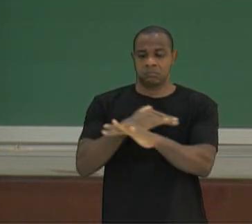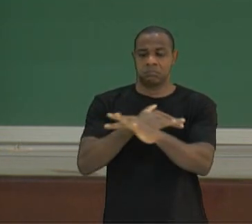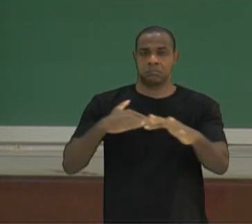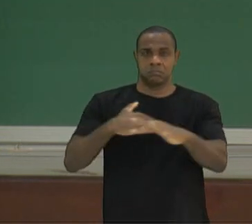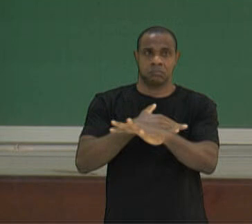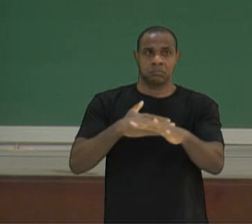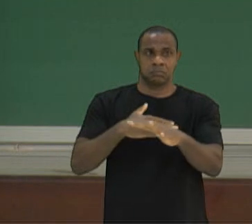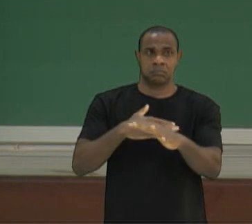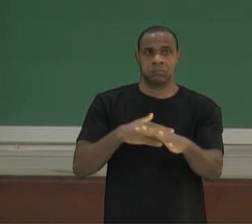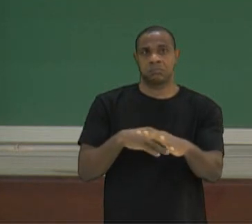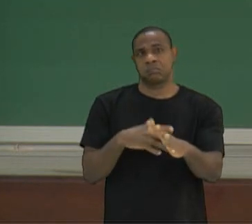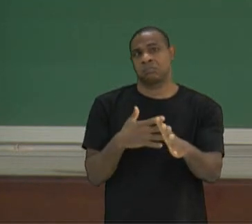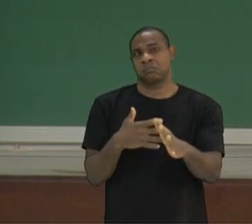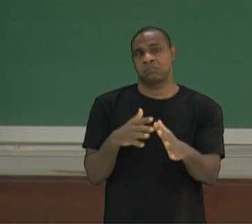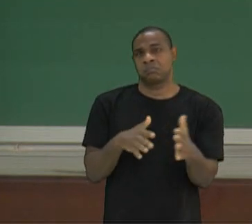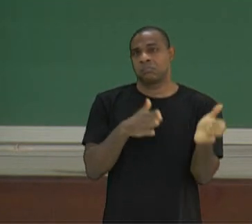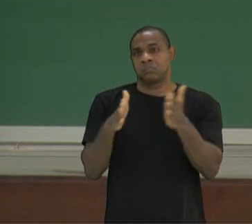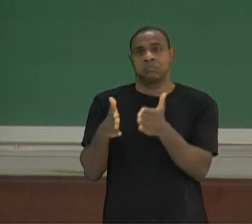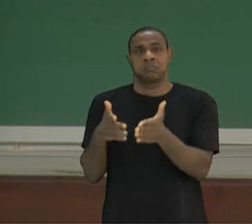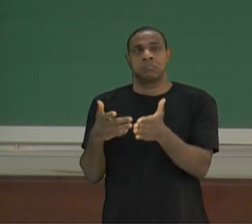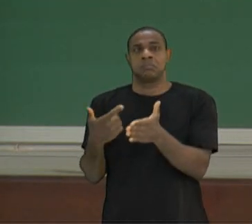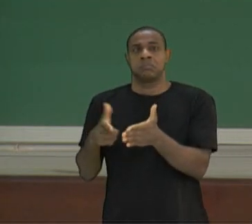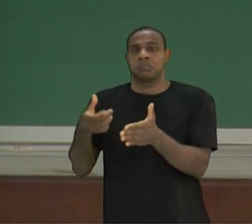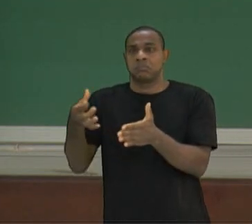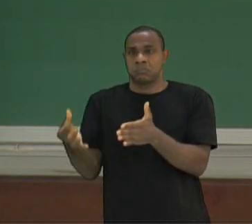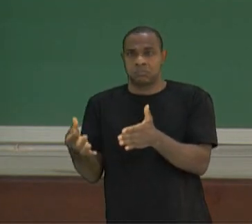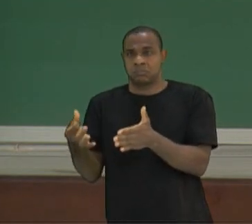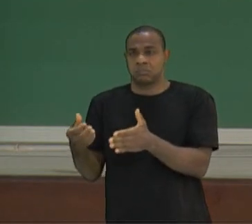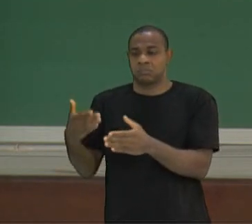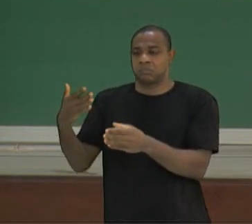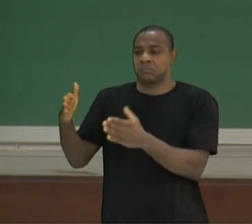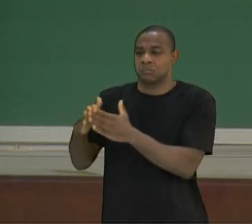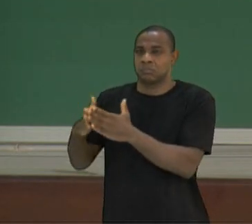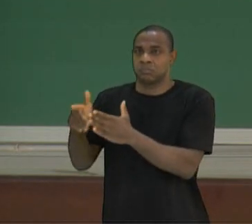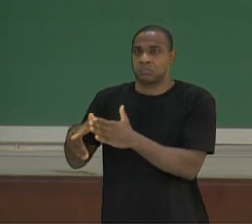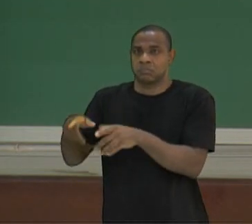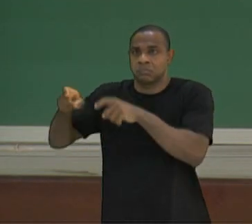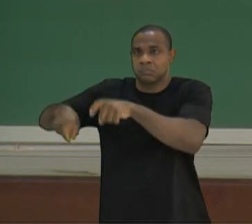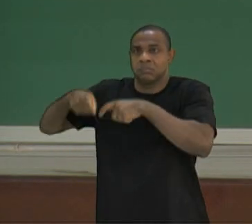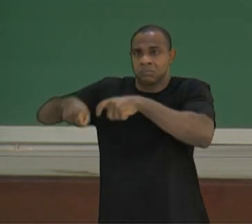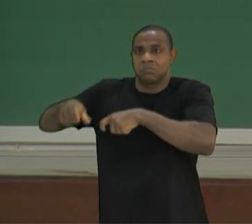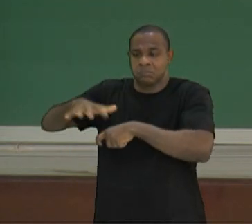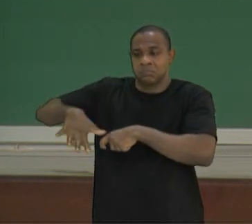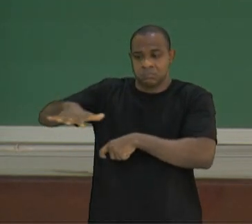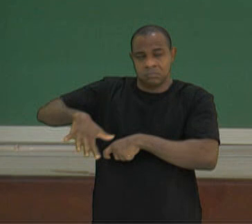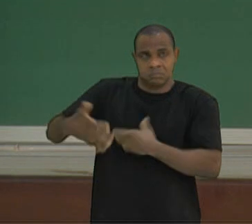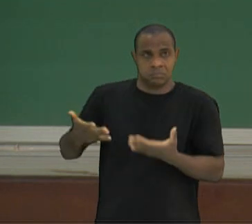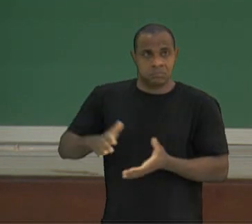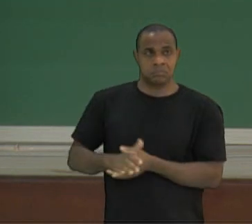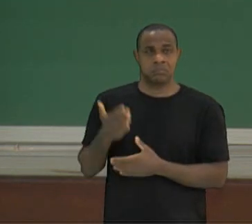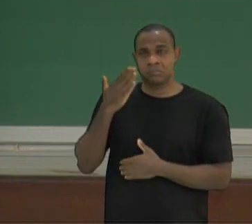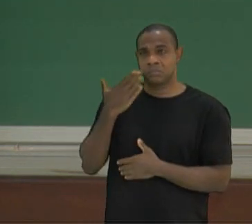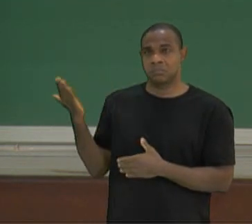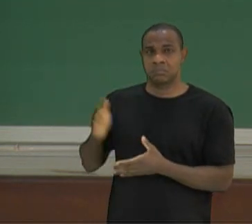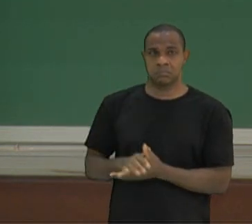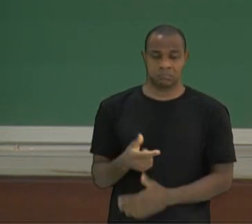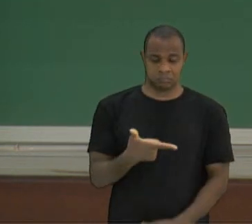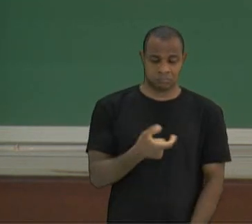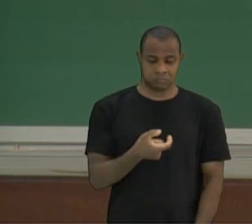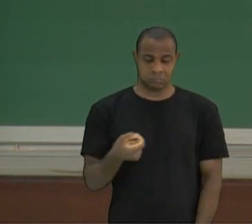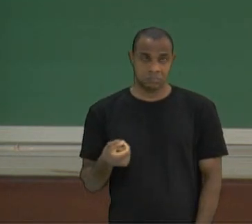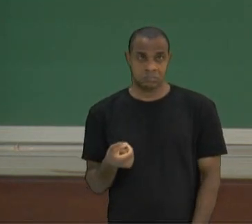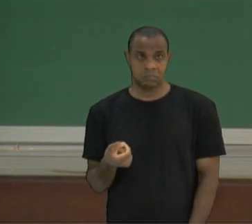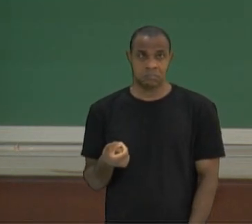restante, 26, né, na área rural. Aqui, nos anos 2000, a gente tem uma ampliação ali, se a gente for verificar hoje, é